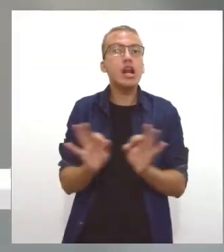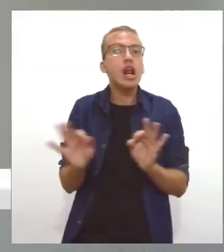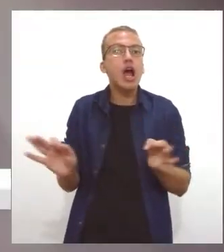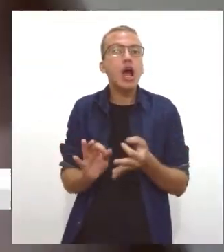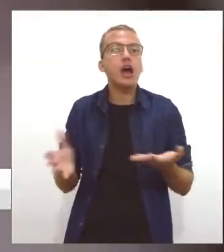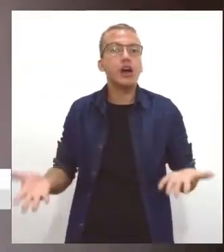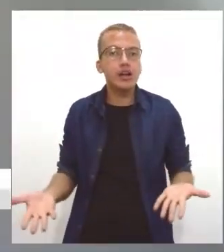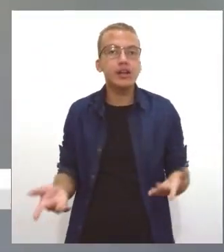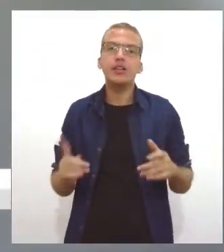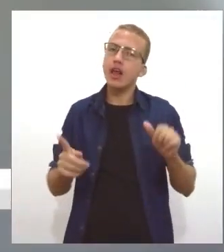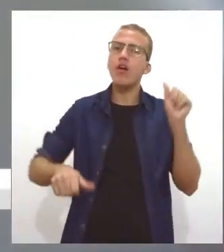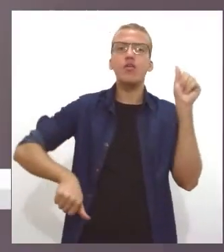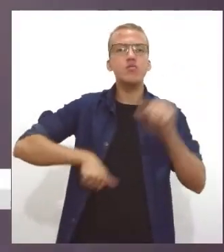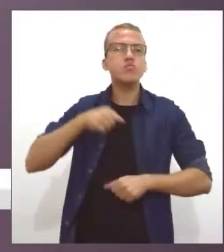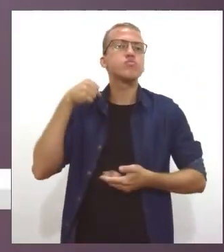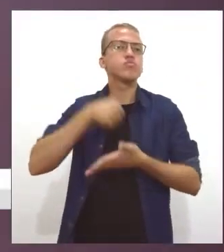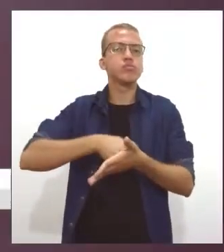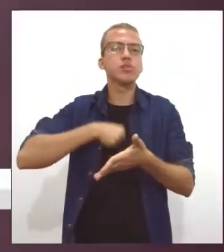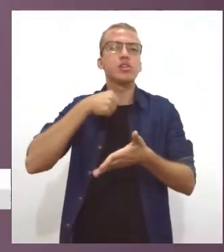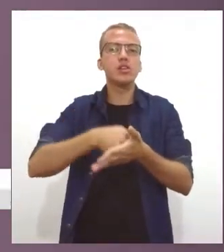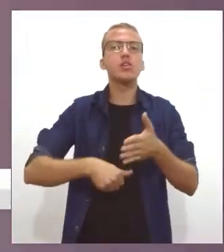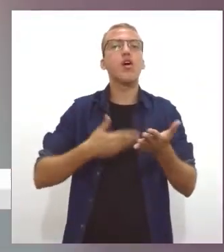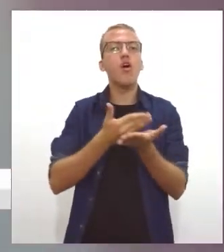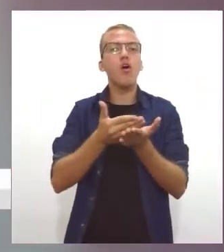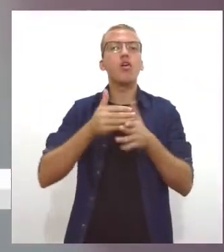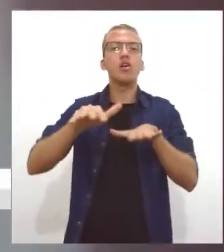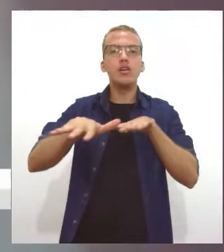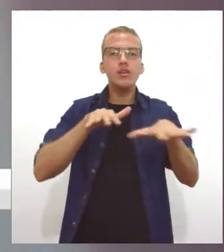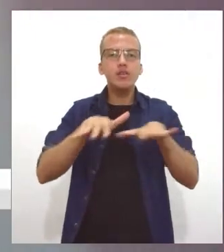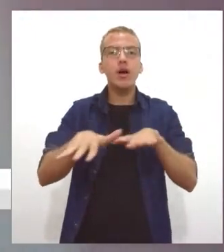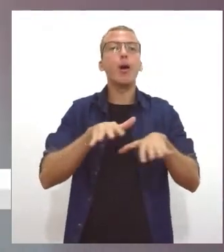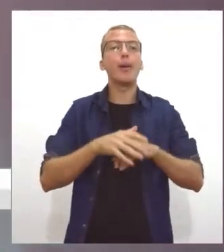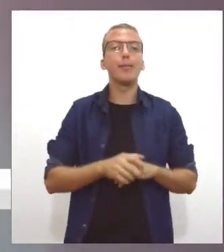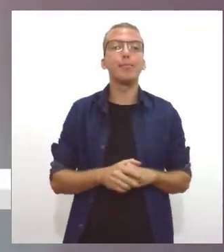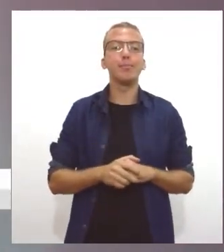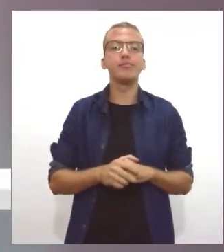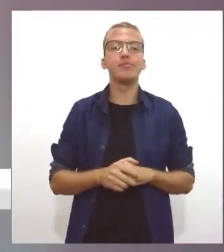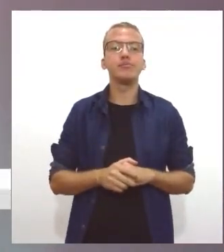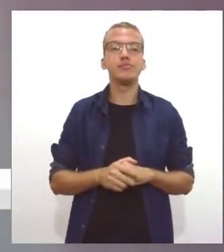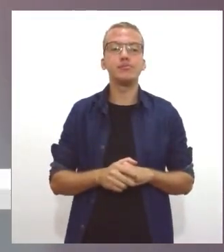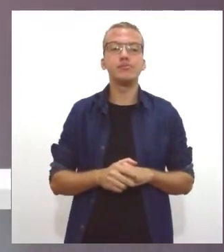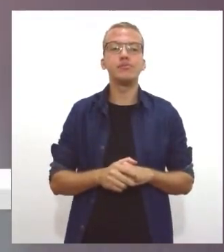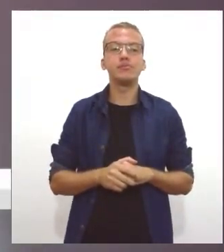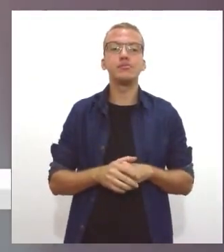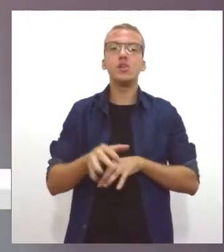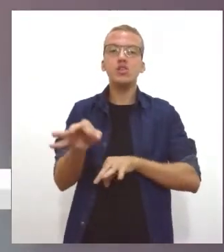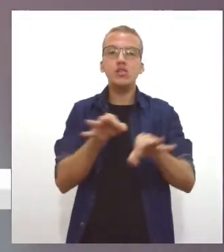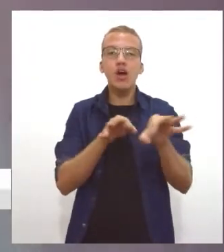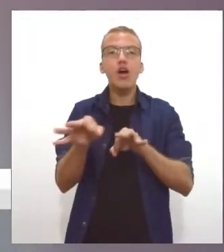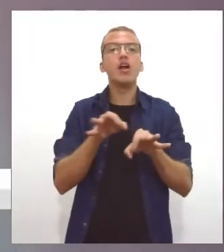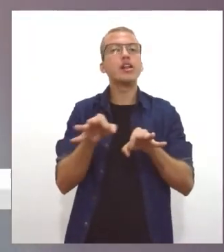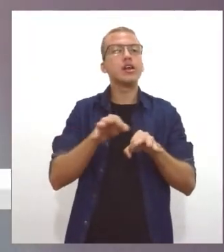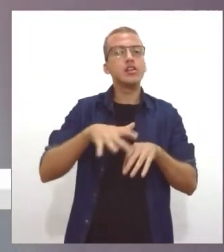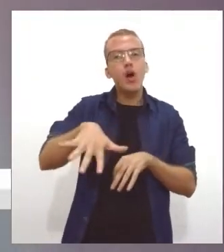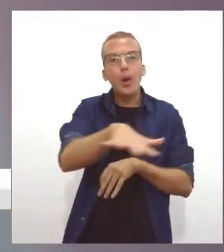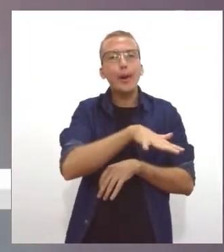luta, começou um movimento dentro da própria organização da sociedade civil e